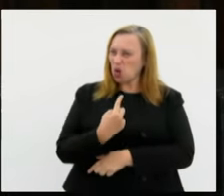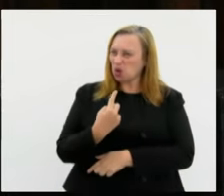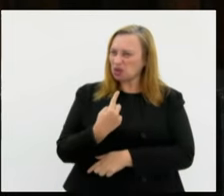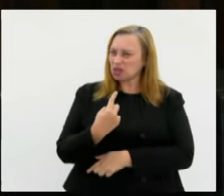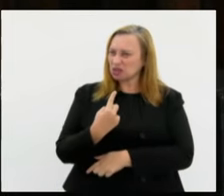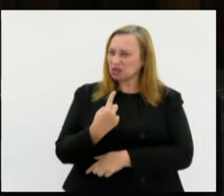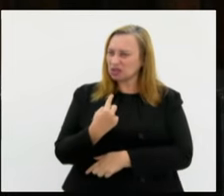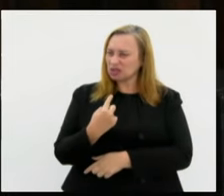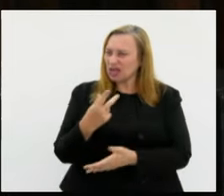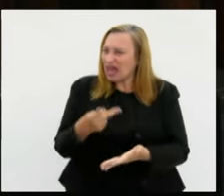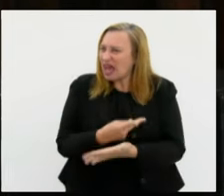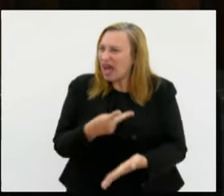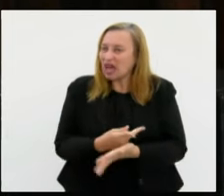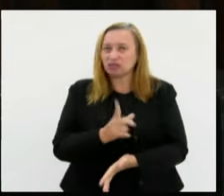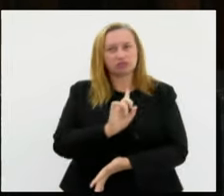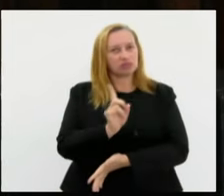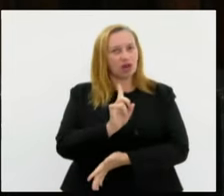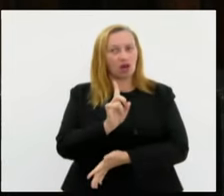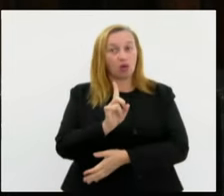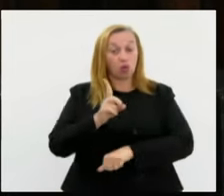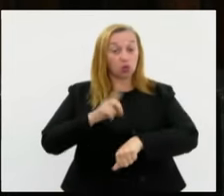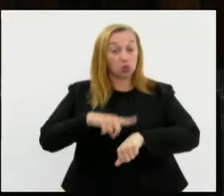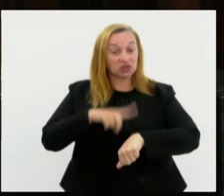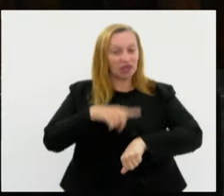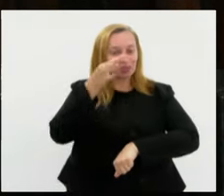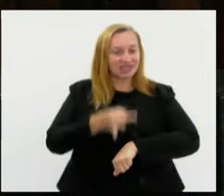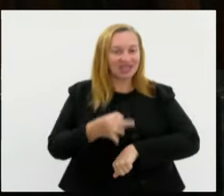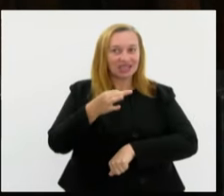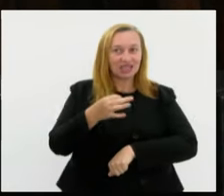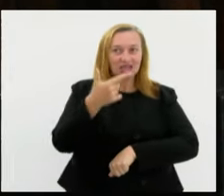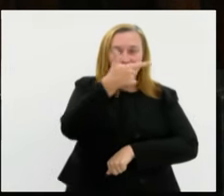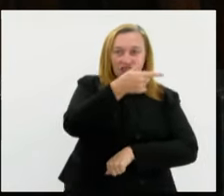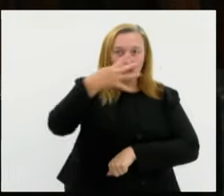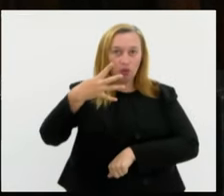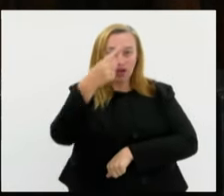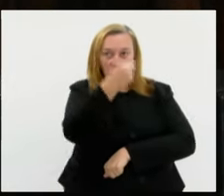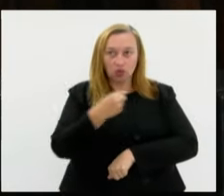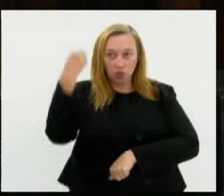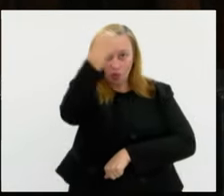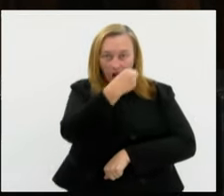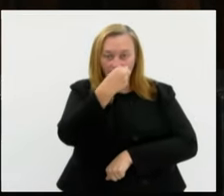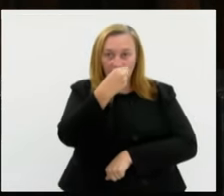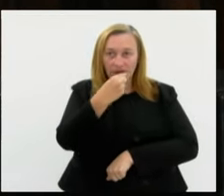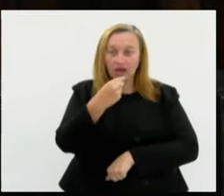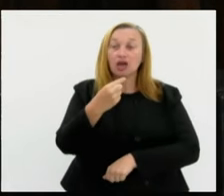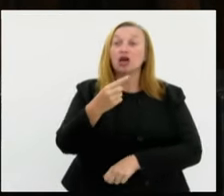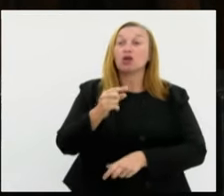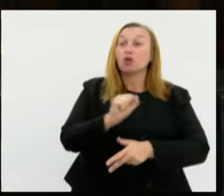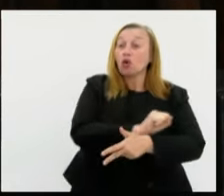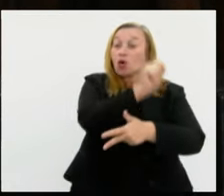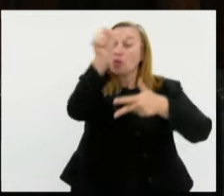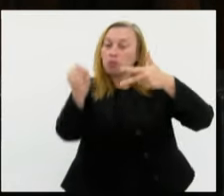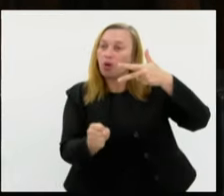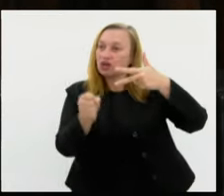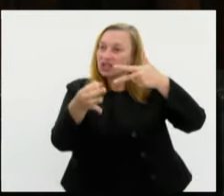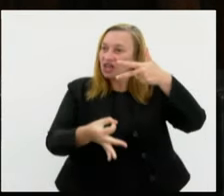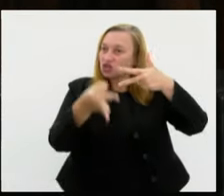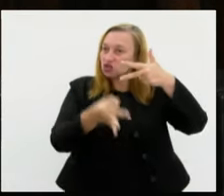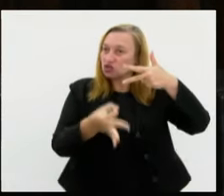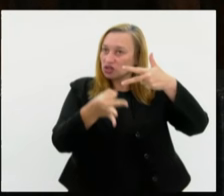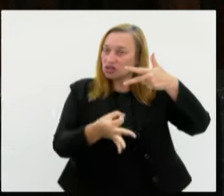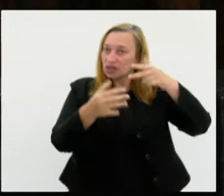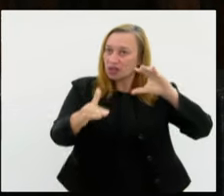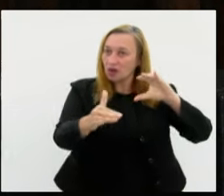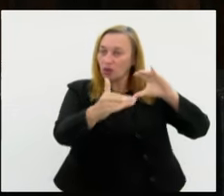de 24 horas. Não! Esse prazo de 24 horas era tão somente do Poder Judiciário remeter para a